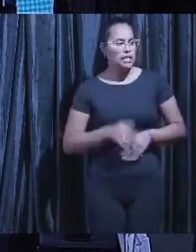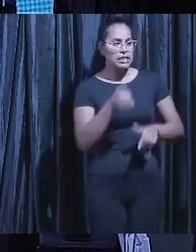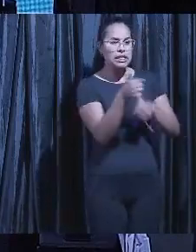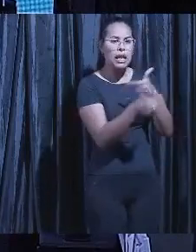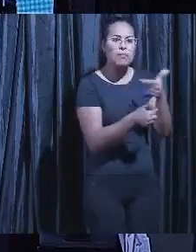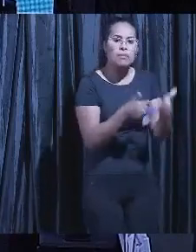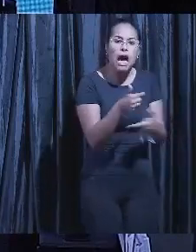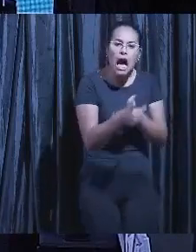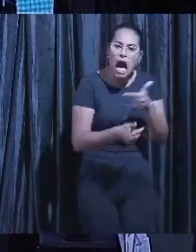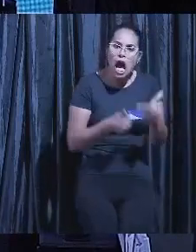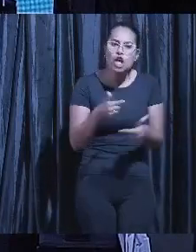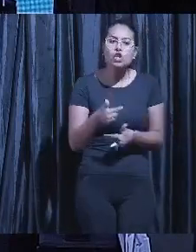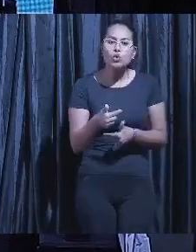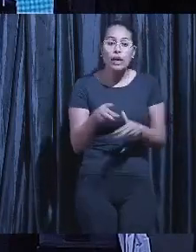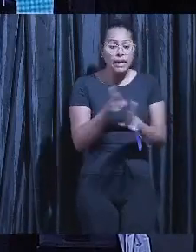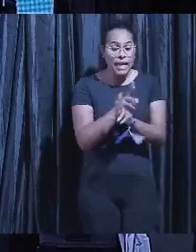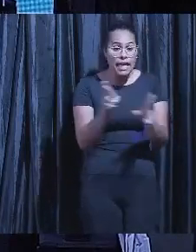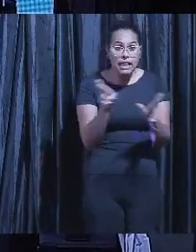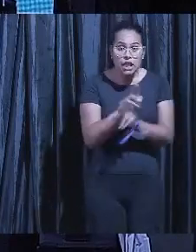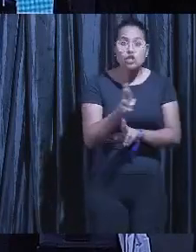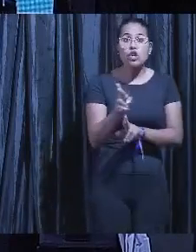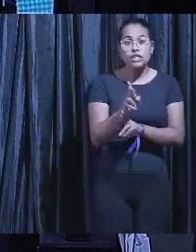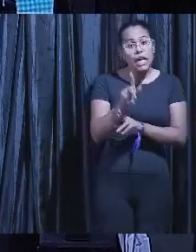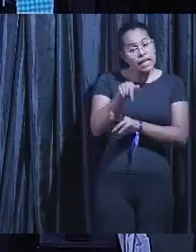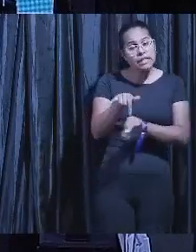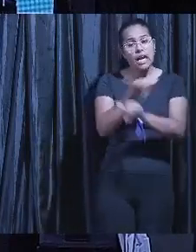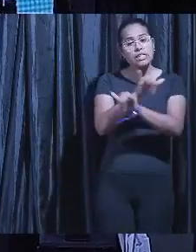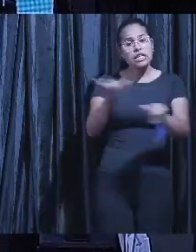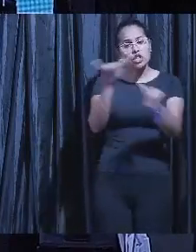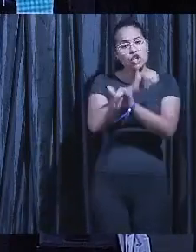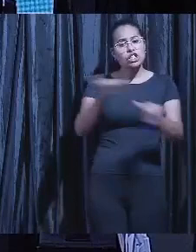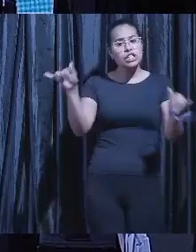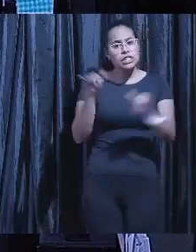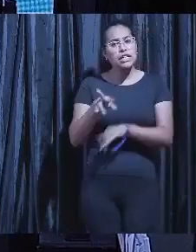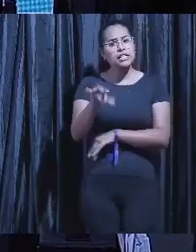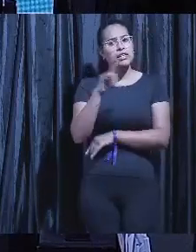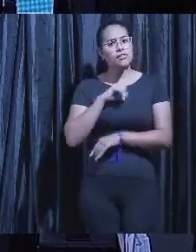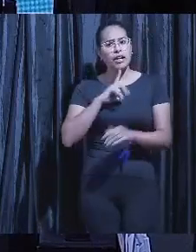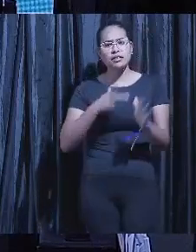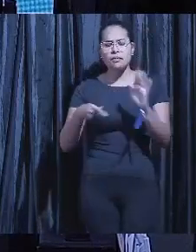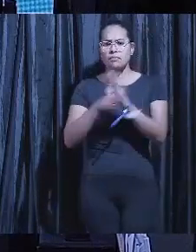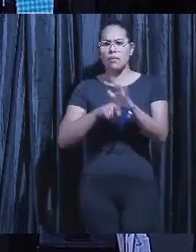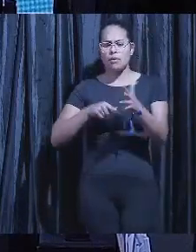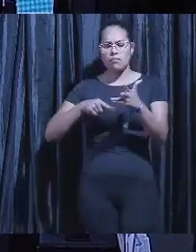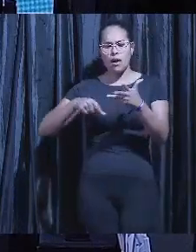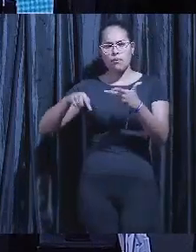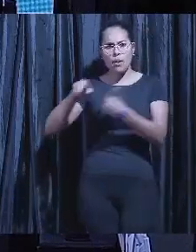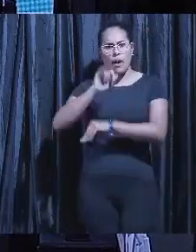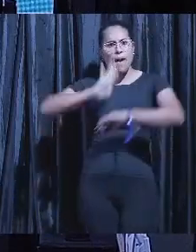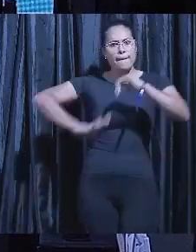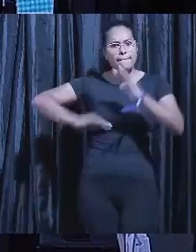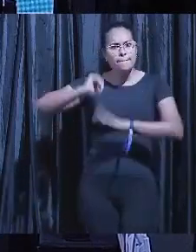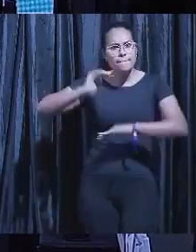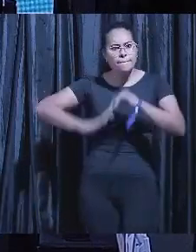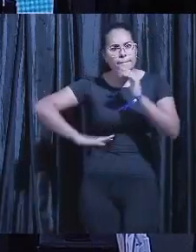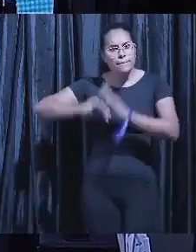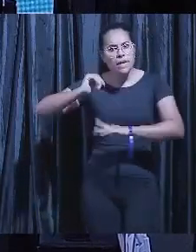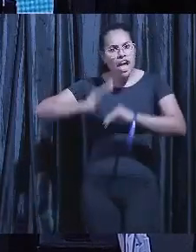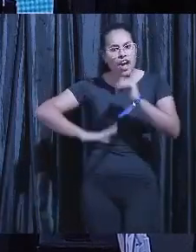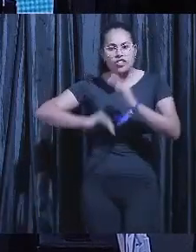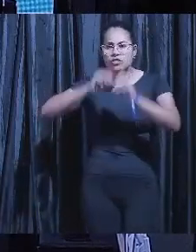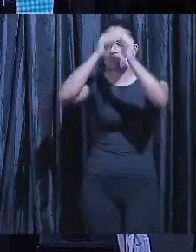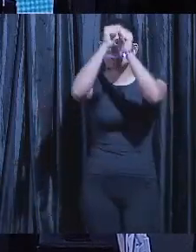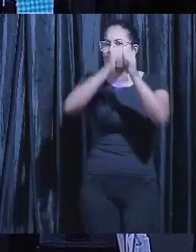trabalho, né? São uma série de notícias que vão trazendo consequências de forma